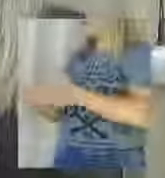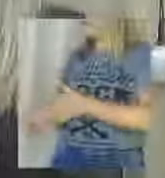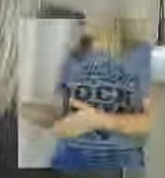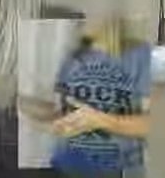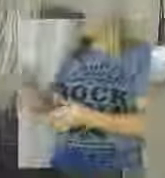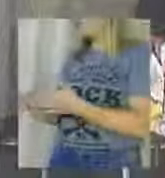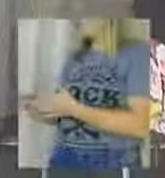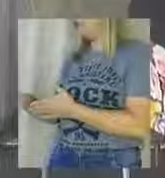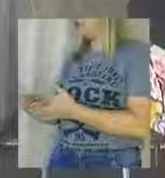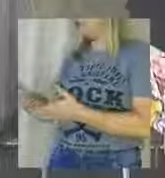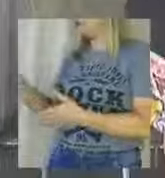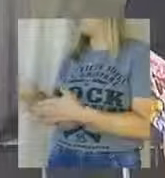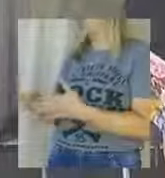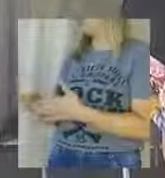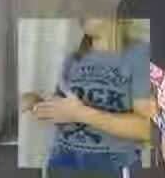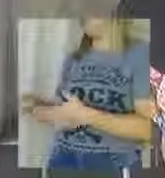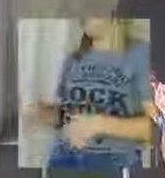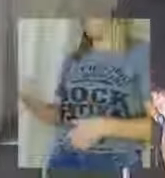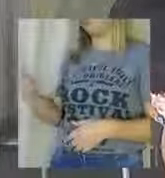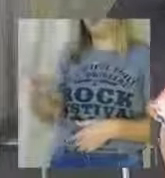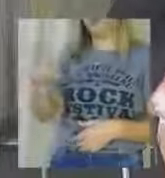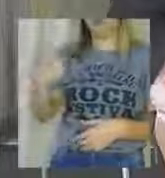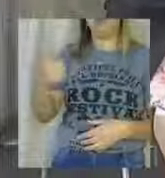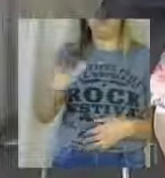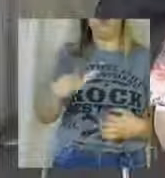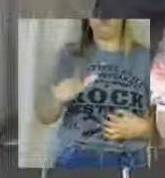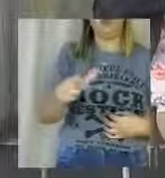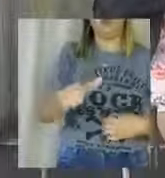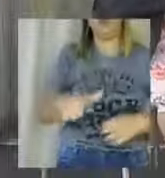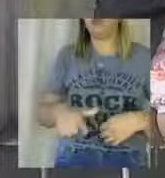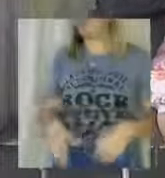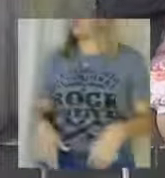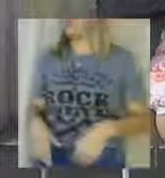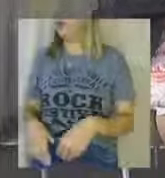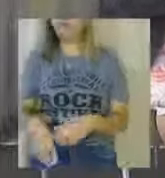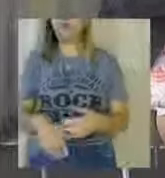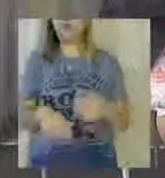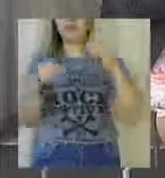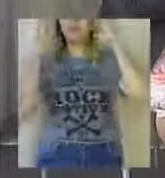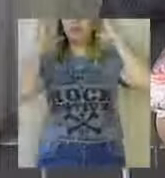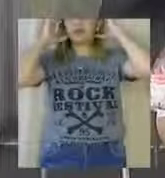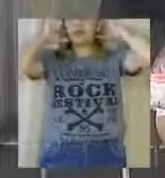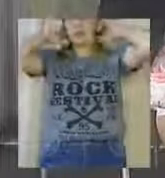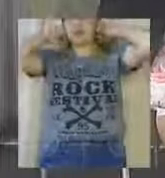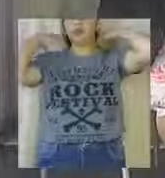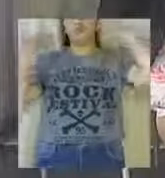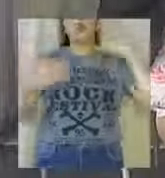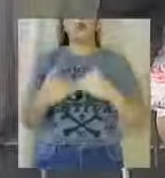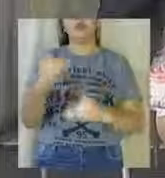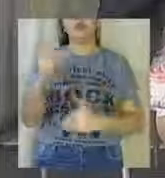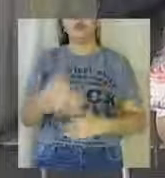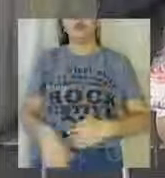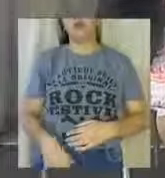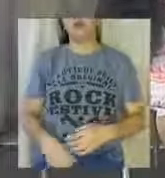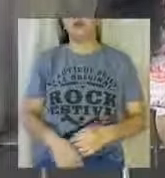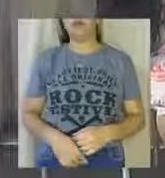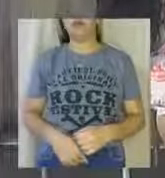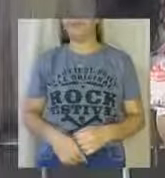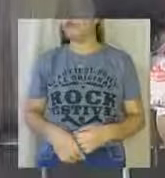repetir com Paloma. Né? A gente vai repetir com Paloma, não é que a gente perdeu um pouco a tradução da Paloma, vamos lá? Paloma, há muito preconceito no